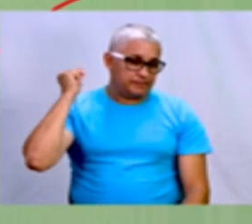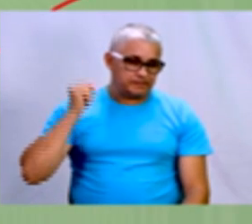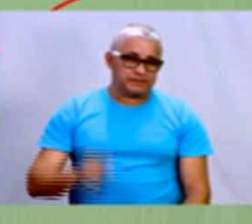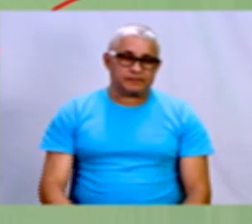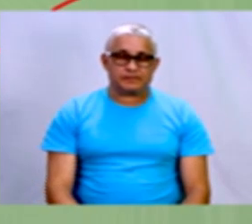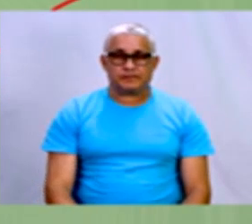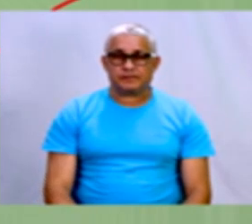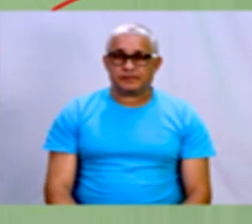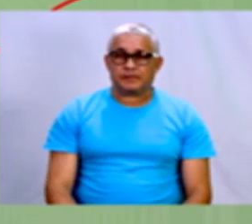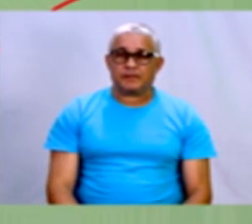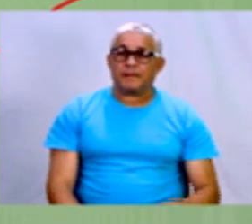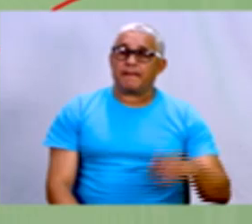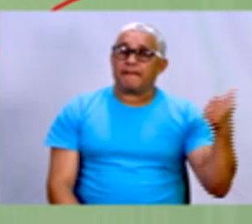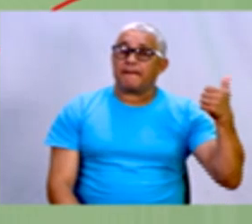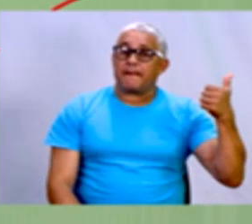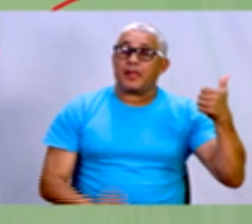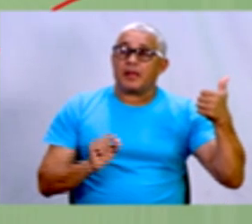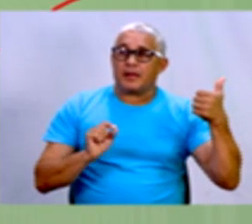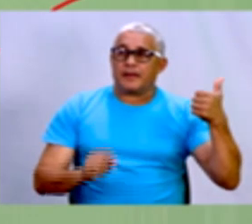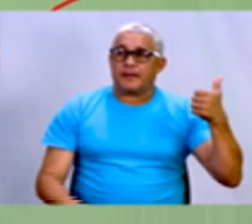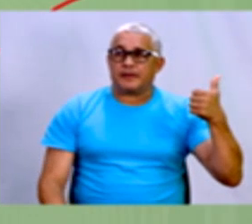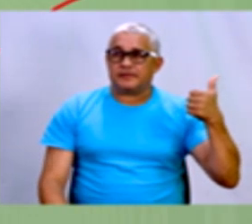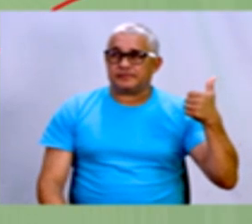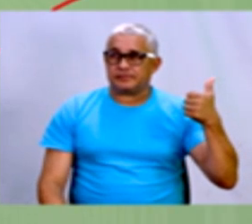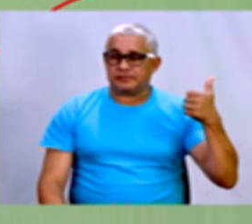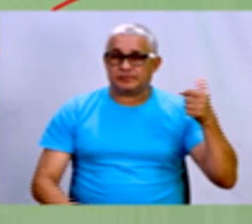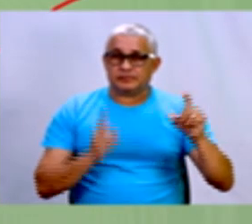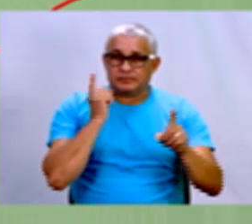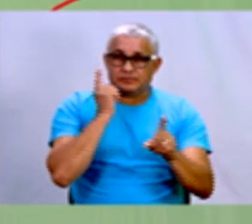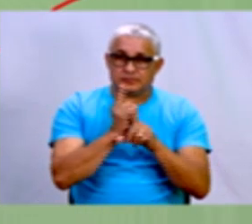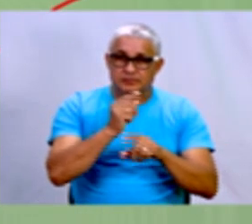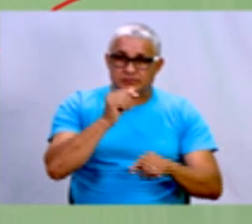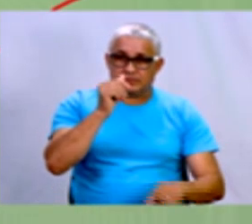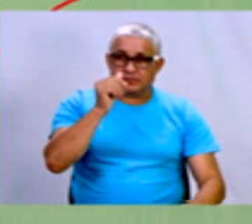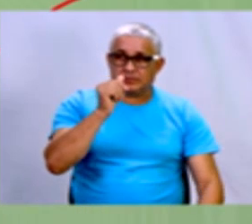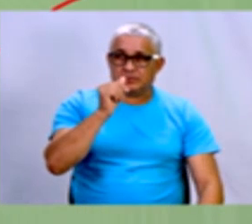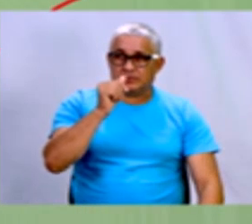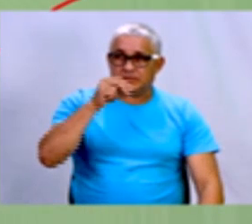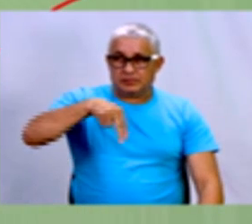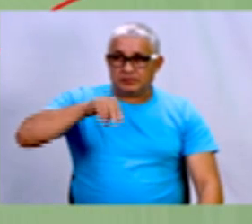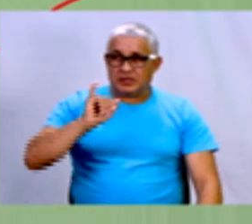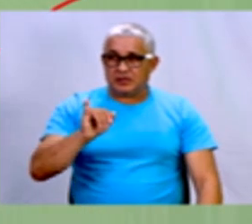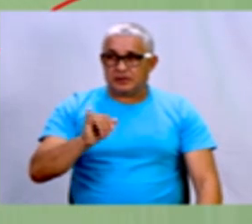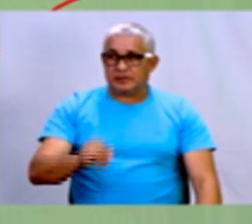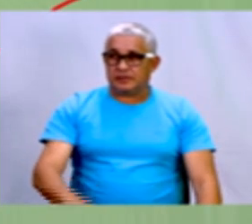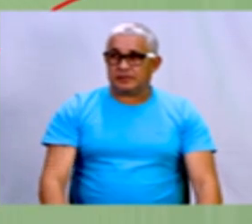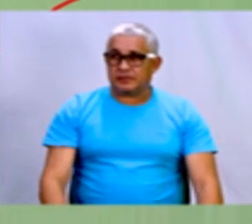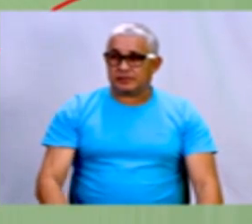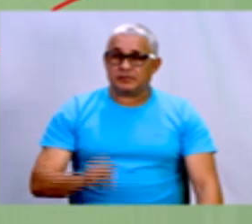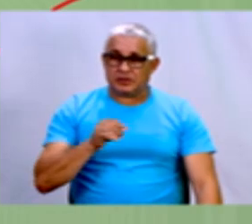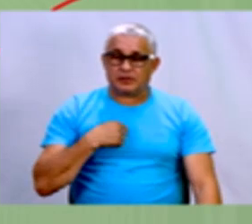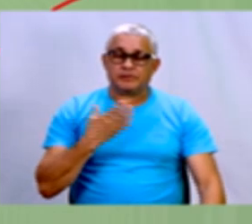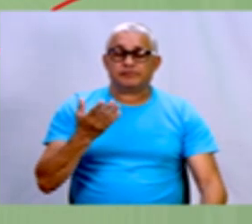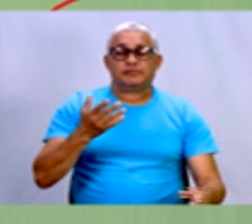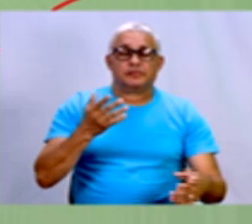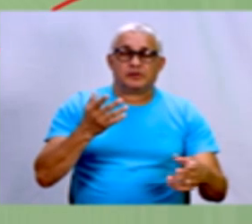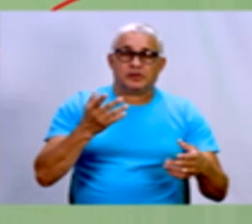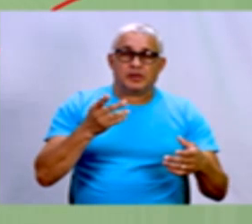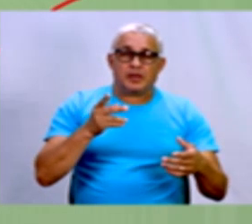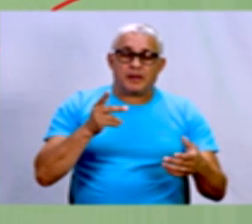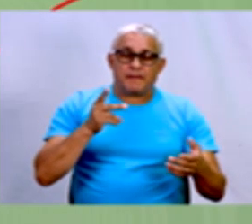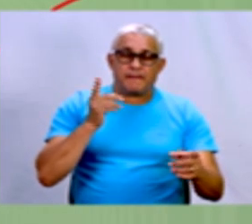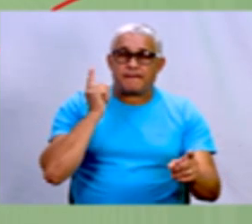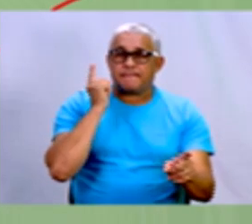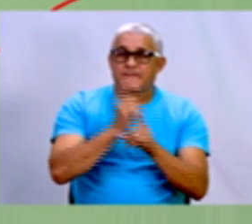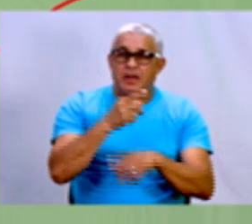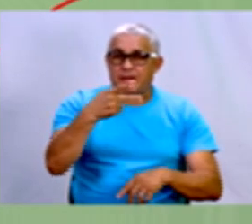o nosso primeiro passo vai ser encontrar a ANI, porque se eu chegar para fazer essa fórmula aqui sem ter encontrado o valor